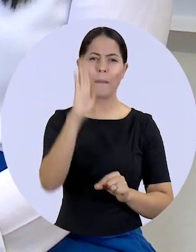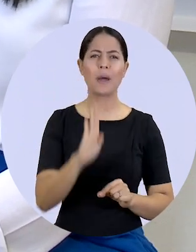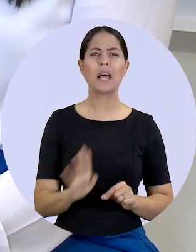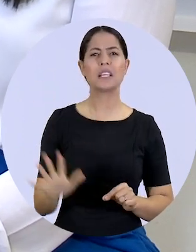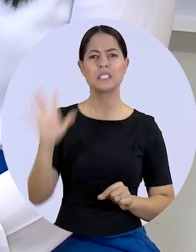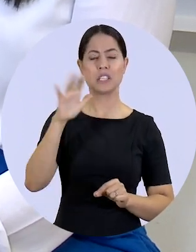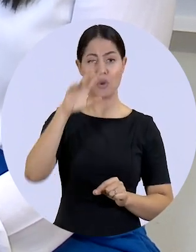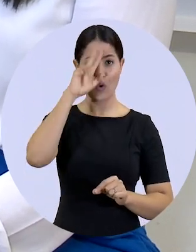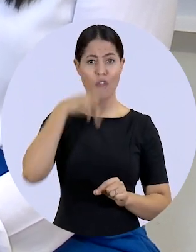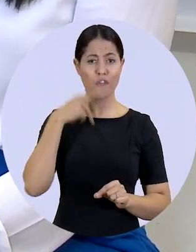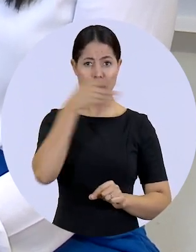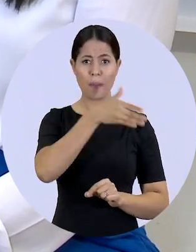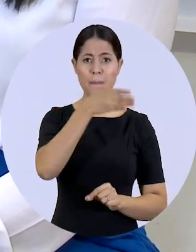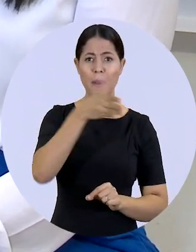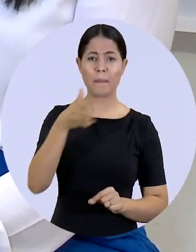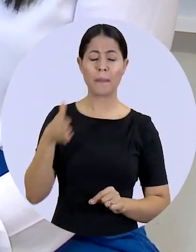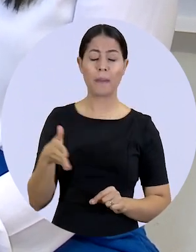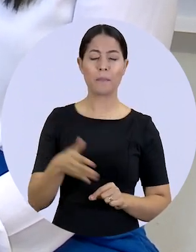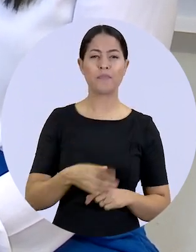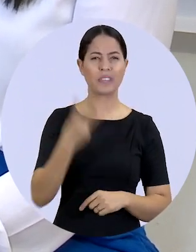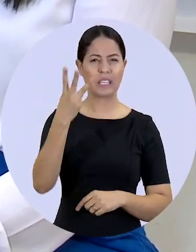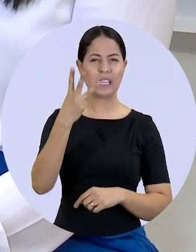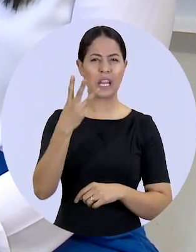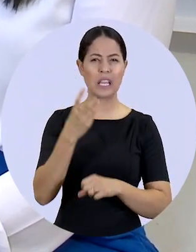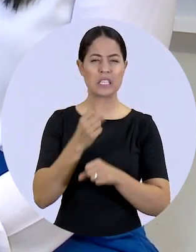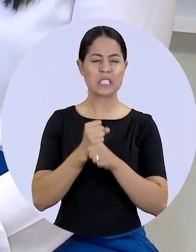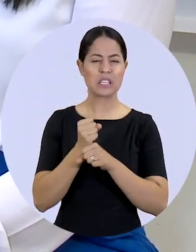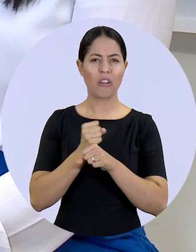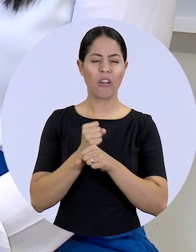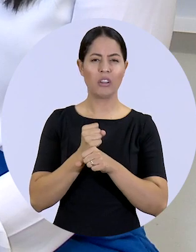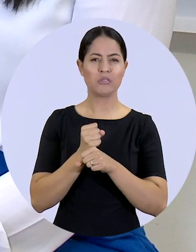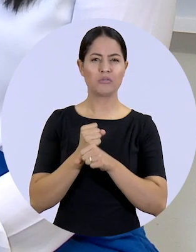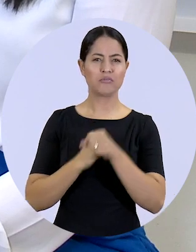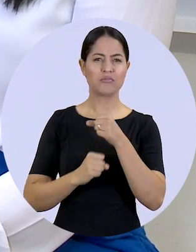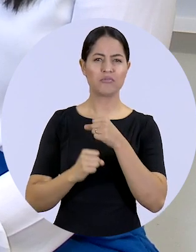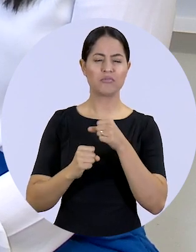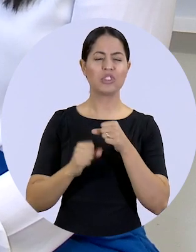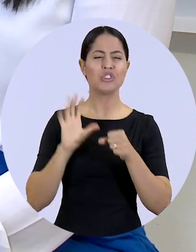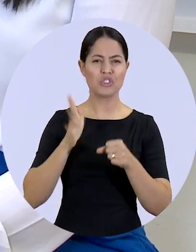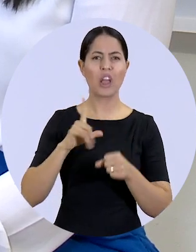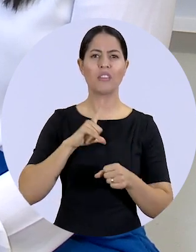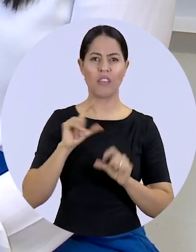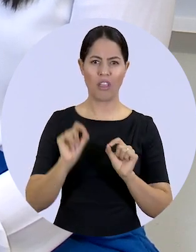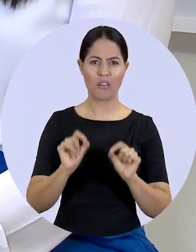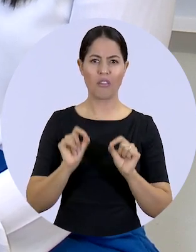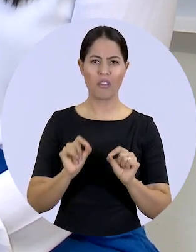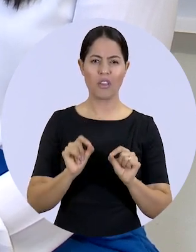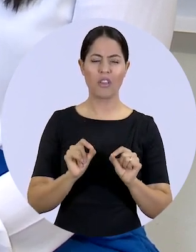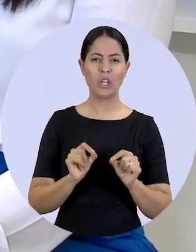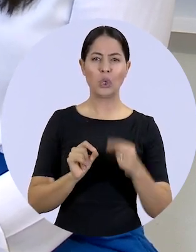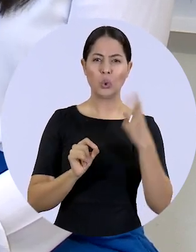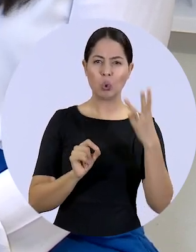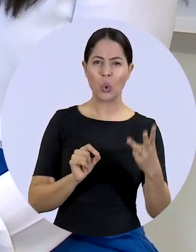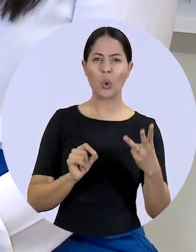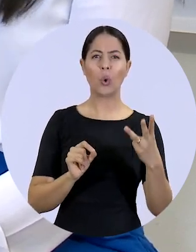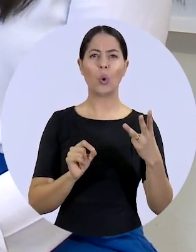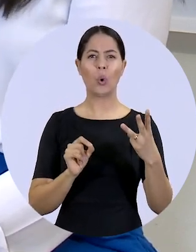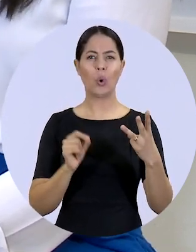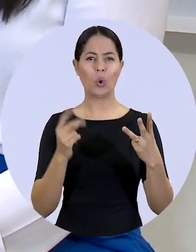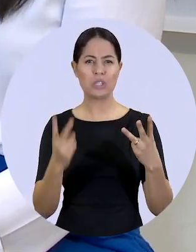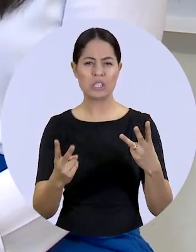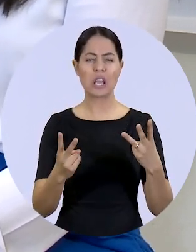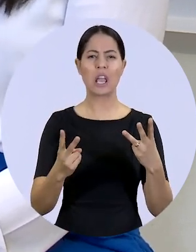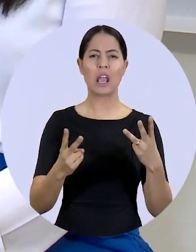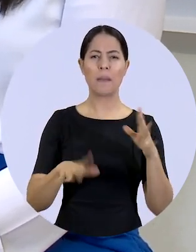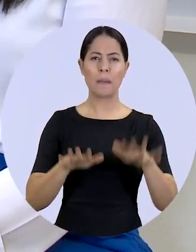debates interessantíssimos. Eu, há 3 anos, quase que todo mês, faço 2, 3, 4 debates pelo